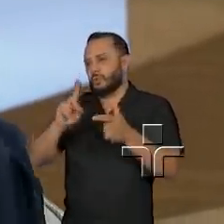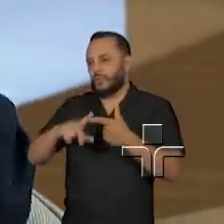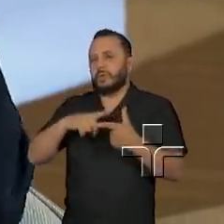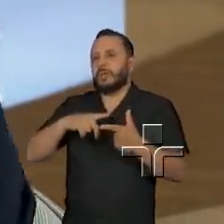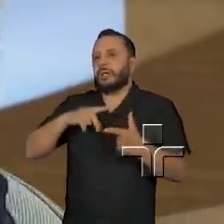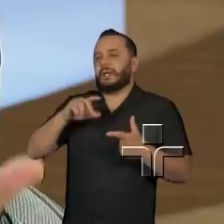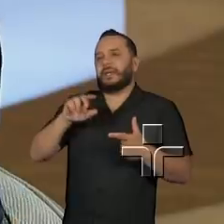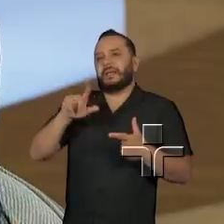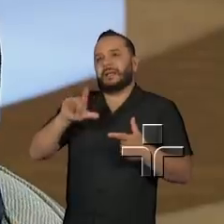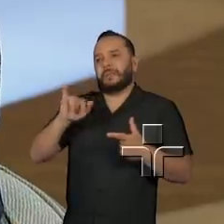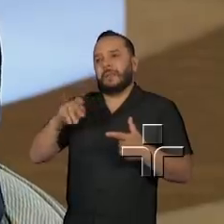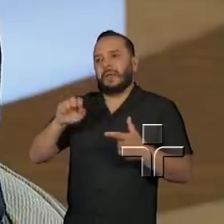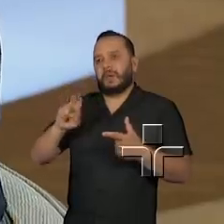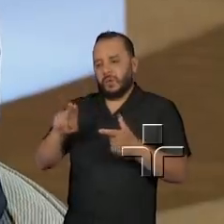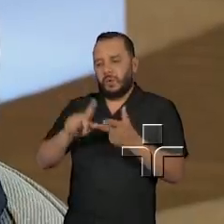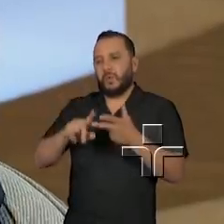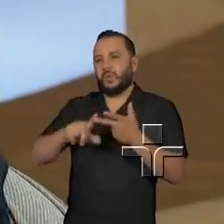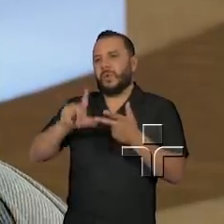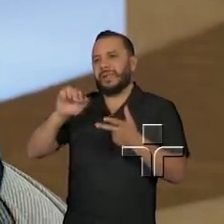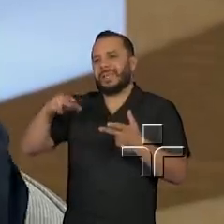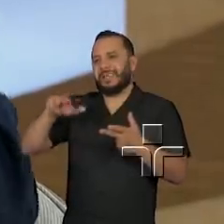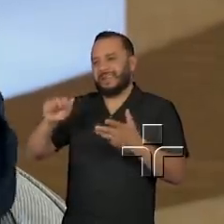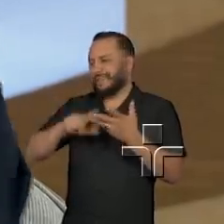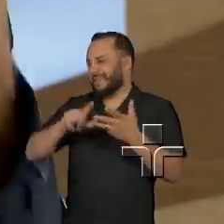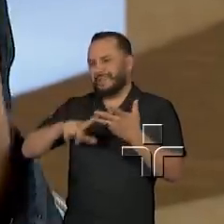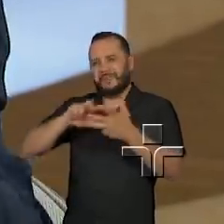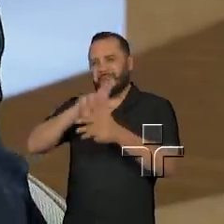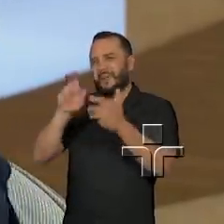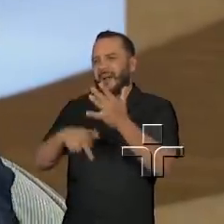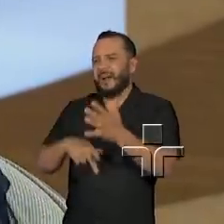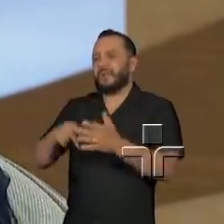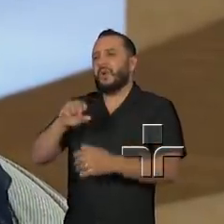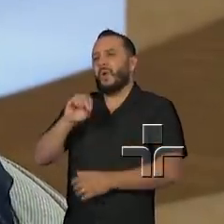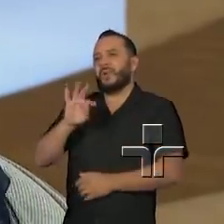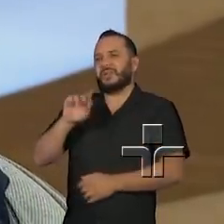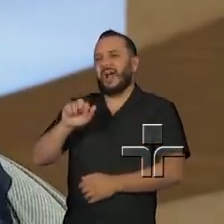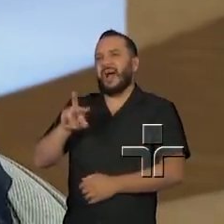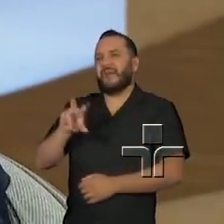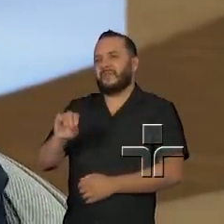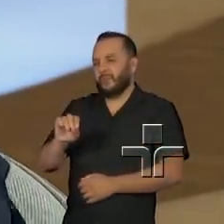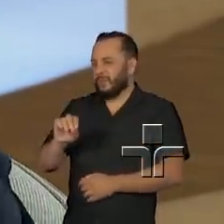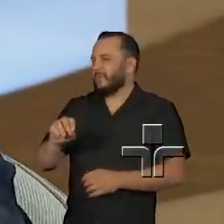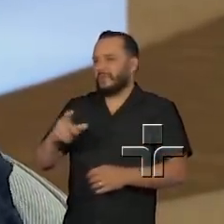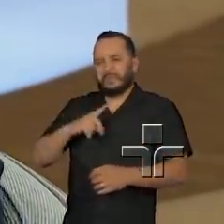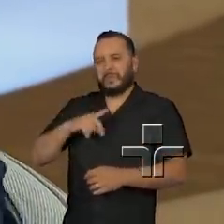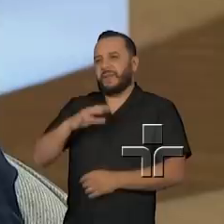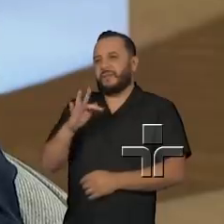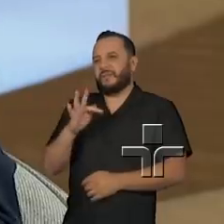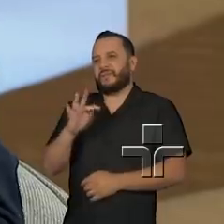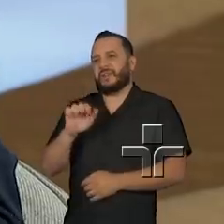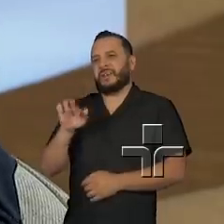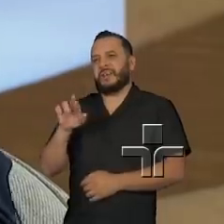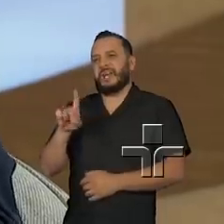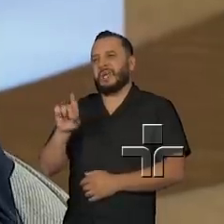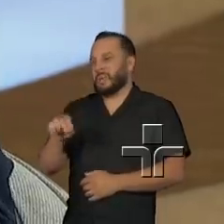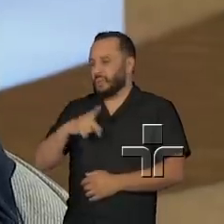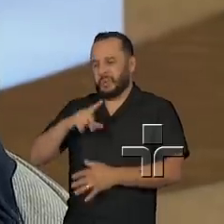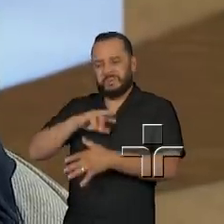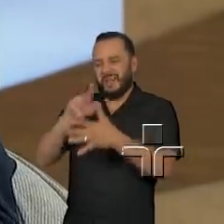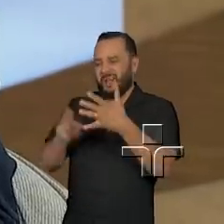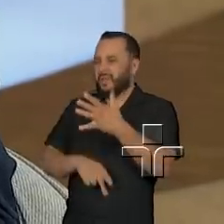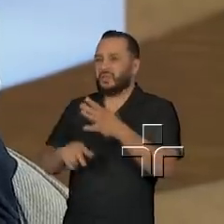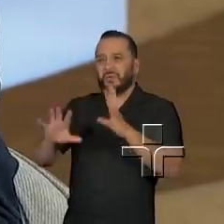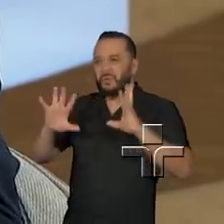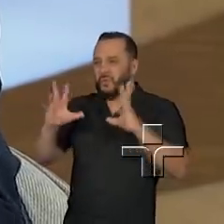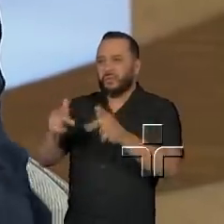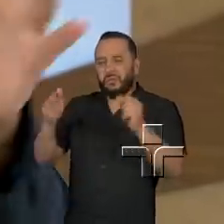Helena Nader, professor Jorge Guimarães, muitas outras pessoas, Otávio Velho, muitas pessoas importantes, Fernando Gallenbeck, todo mundo focado